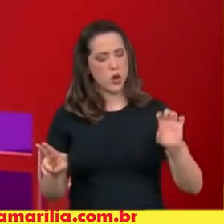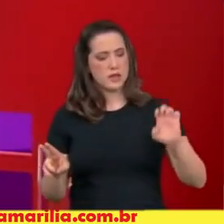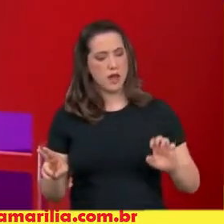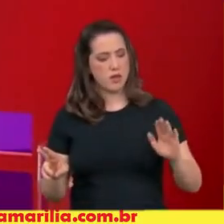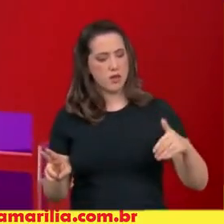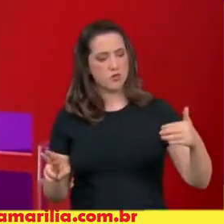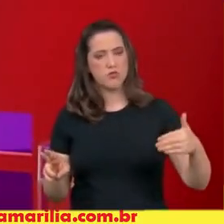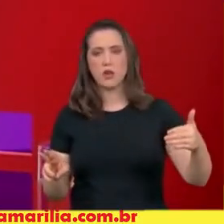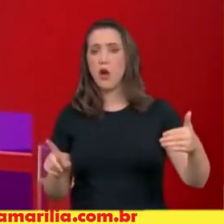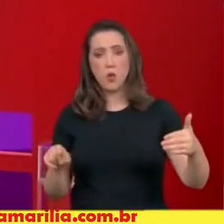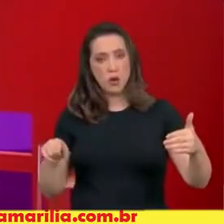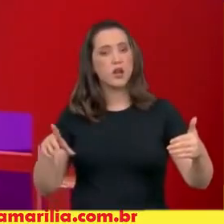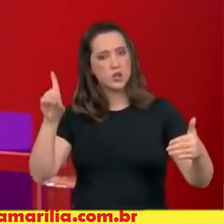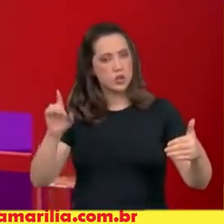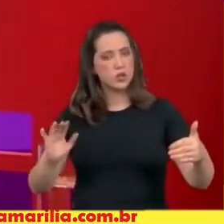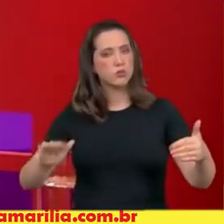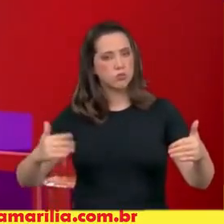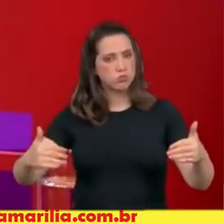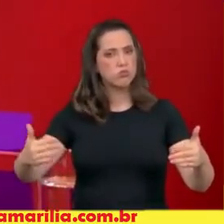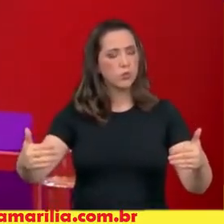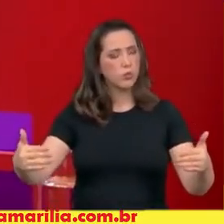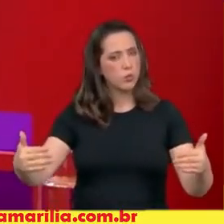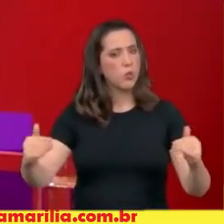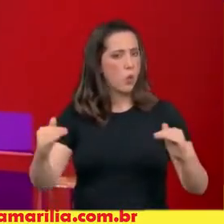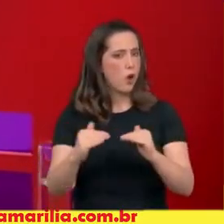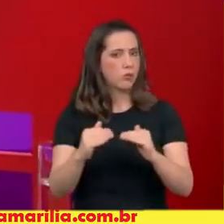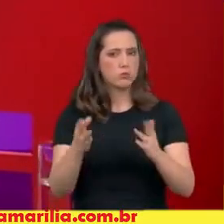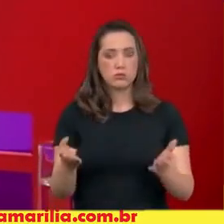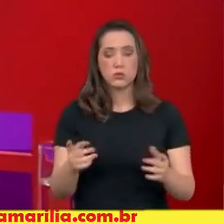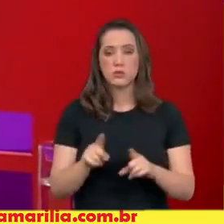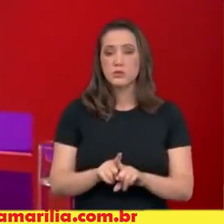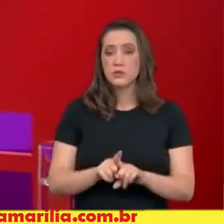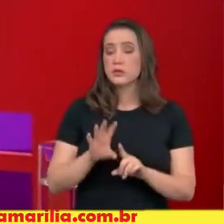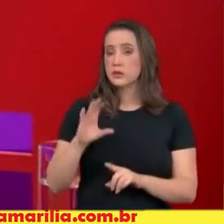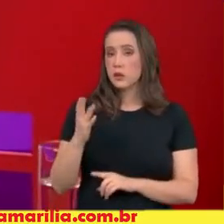conseguiram usar a internet. E o que acontece é que na década passada